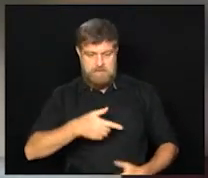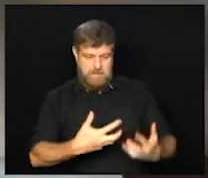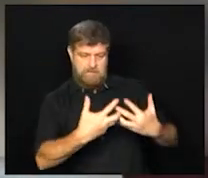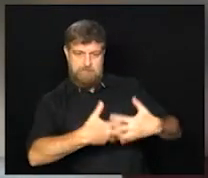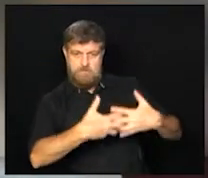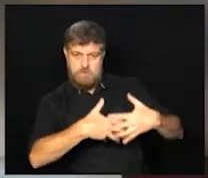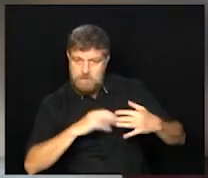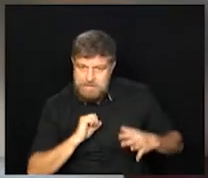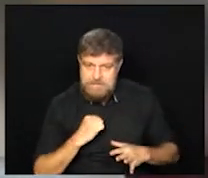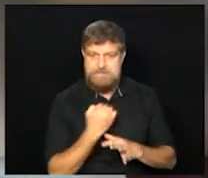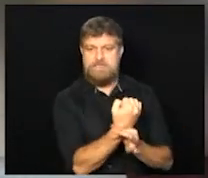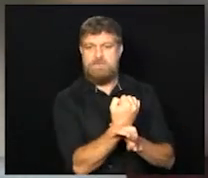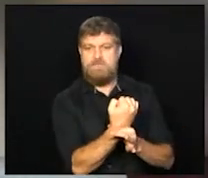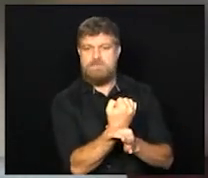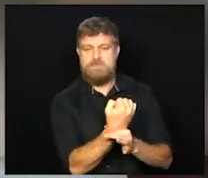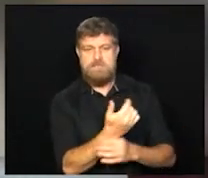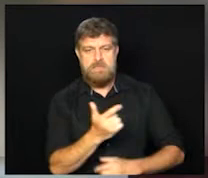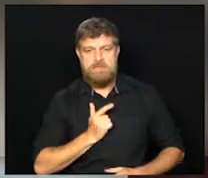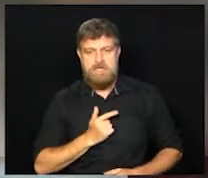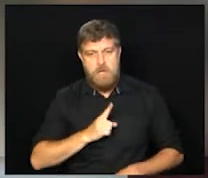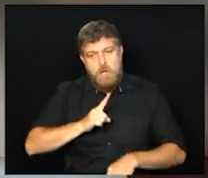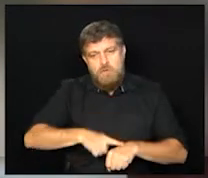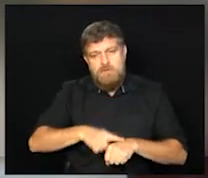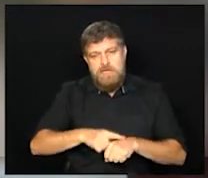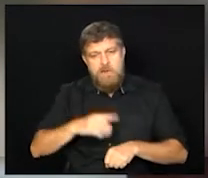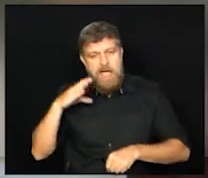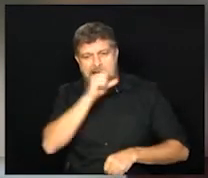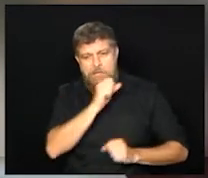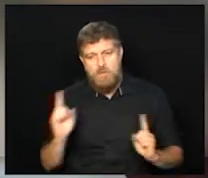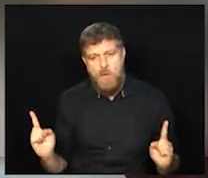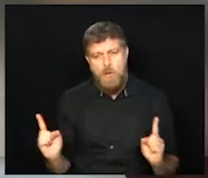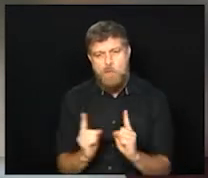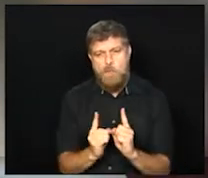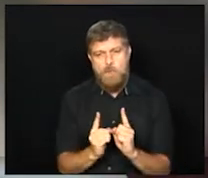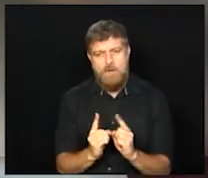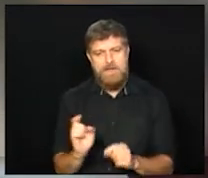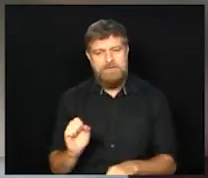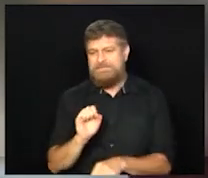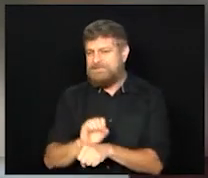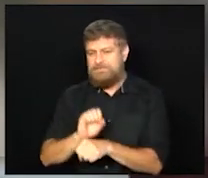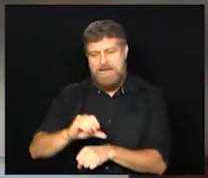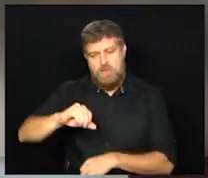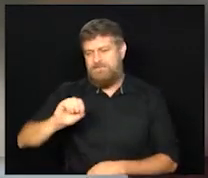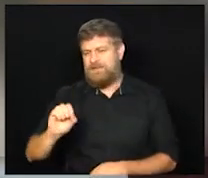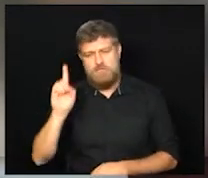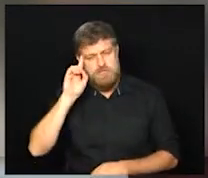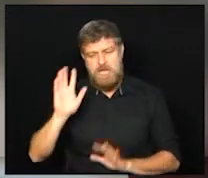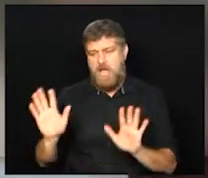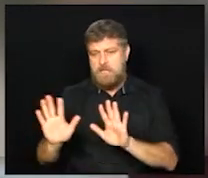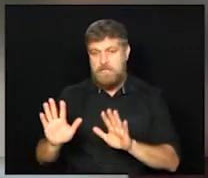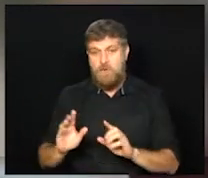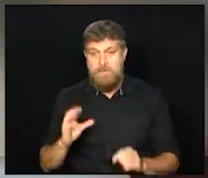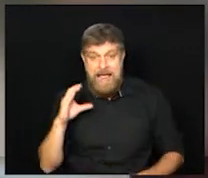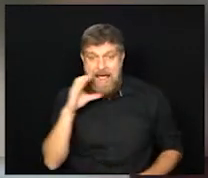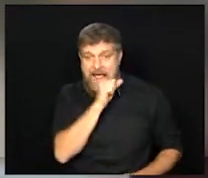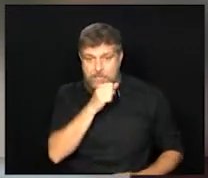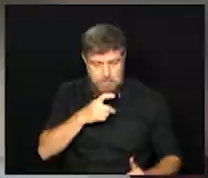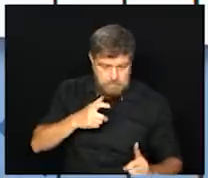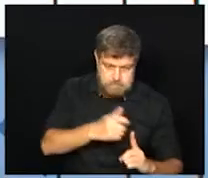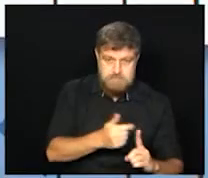a segurança da vacina num prazo bem inferior aos 90 dias que têm sido praticados aqui no Brasil.